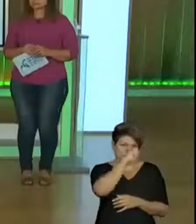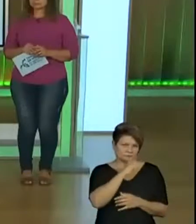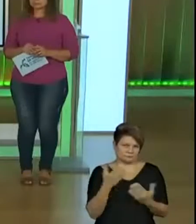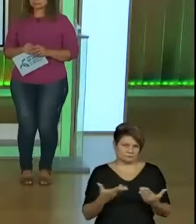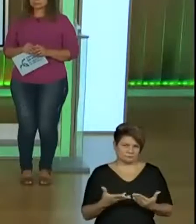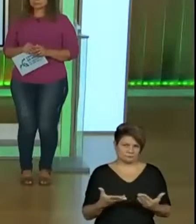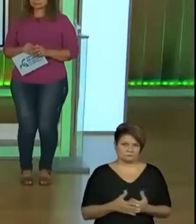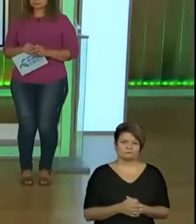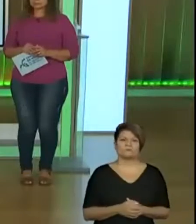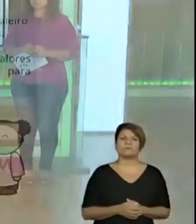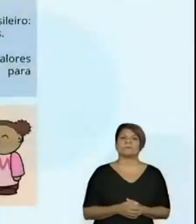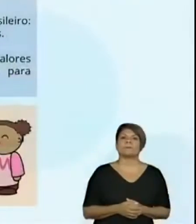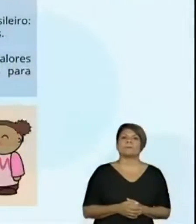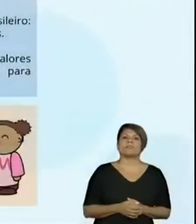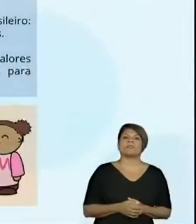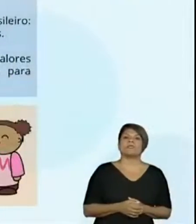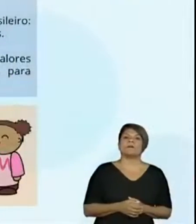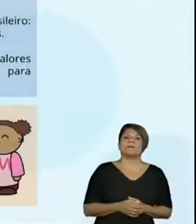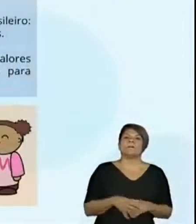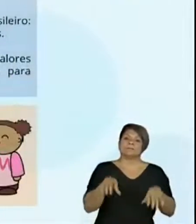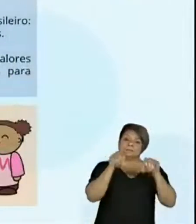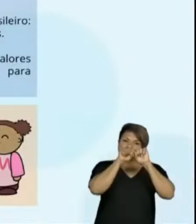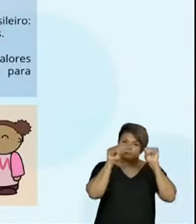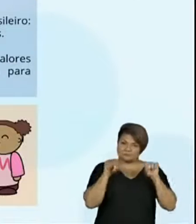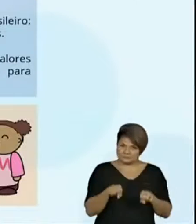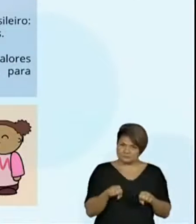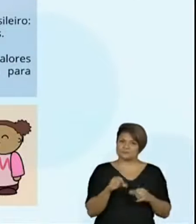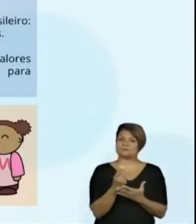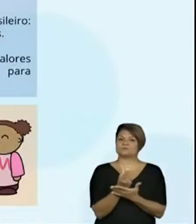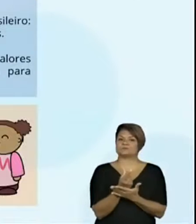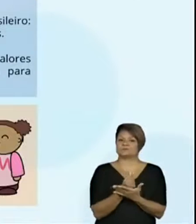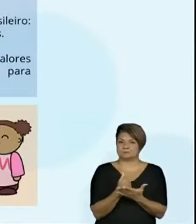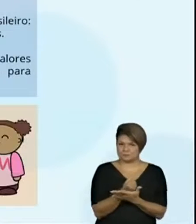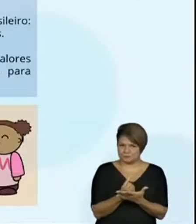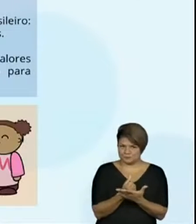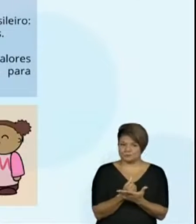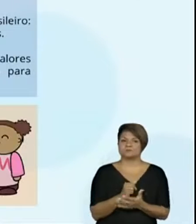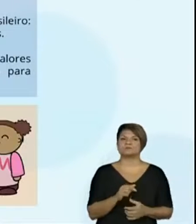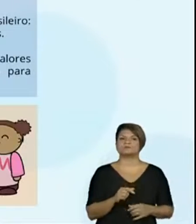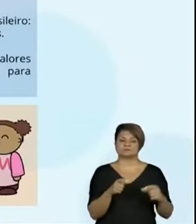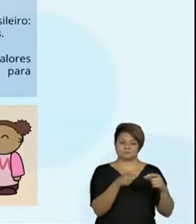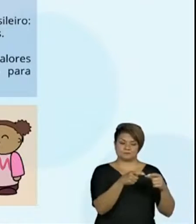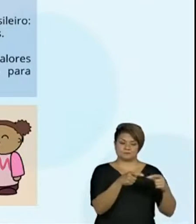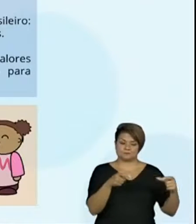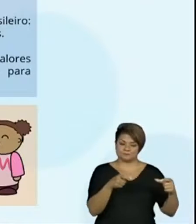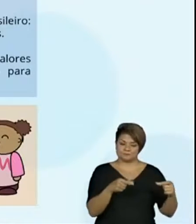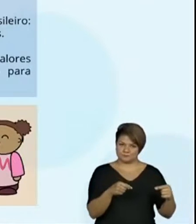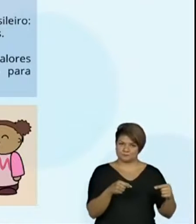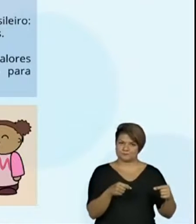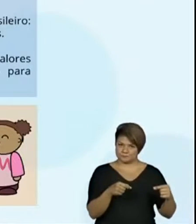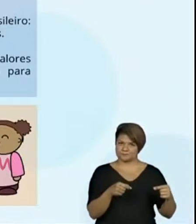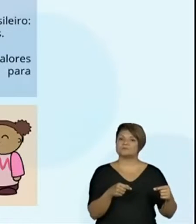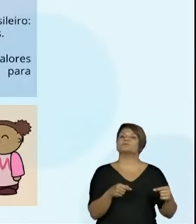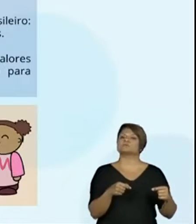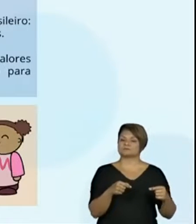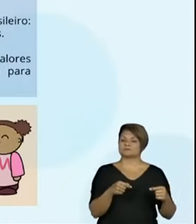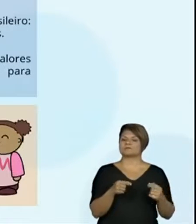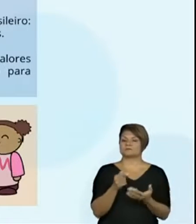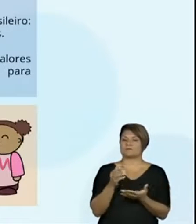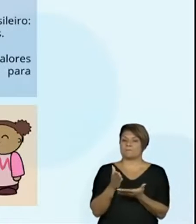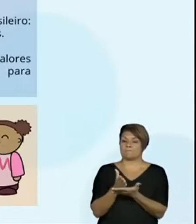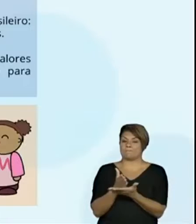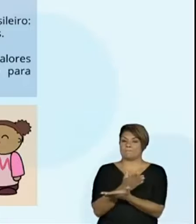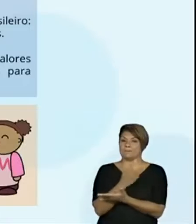só. Sistema monetário. Cédulas, parte 1. Então, já vou avisando que hoje é